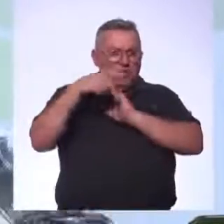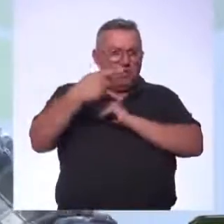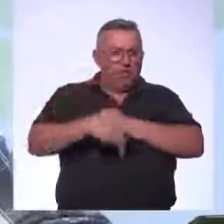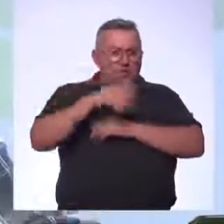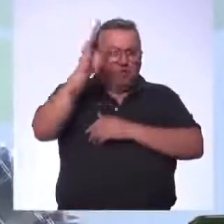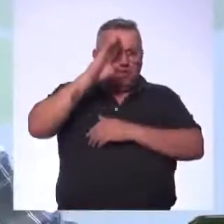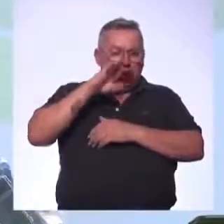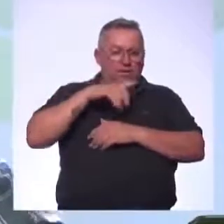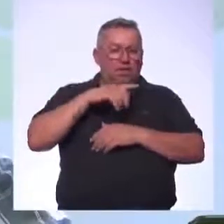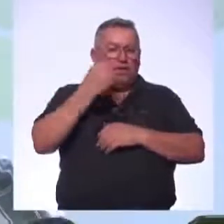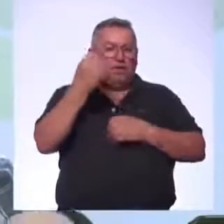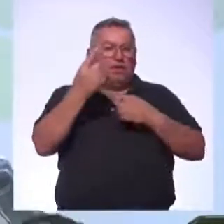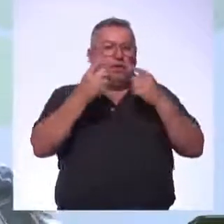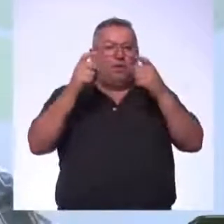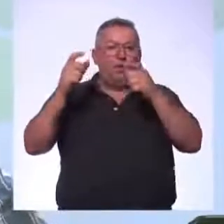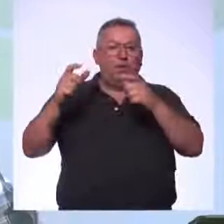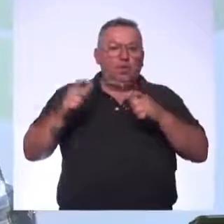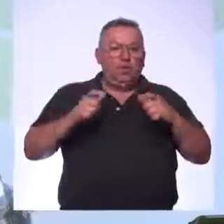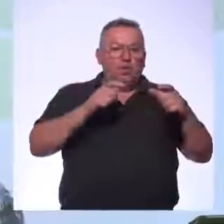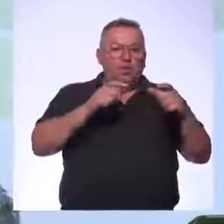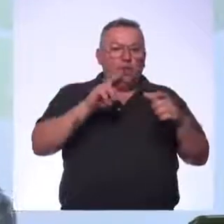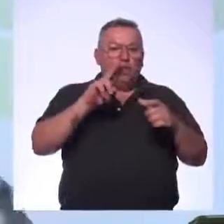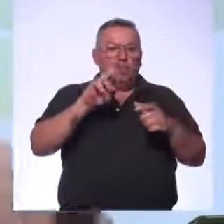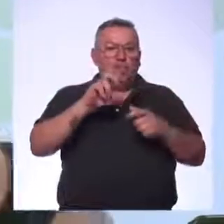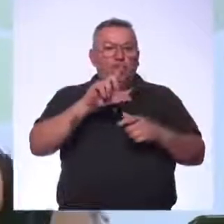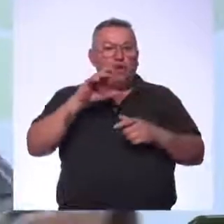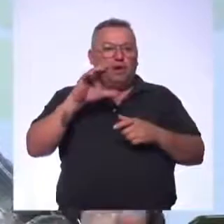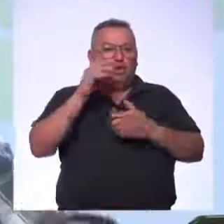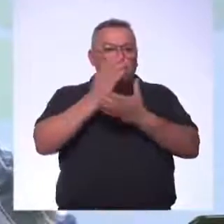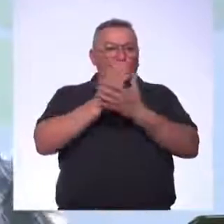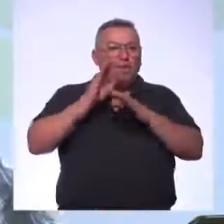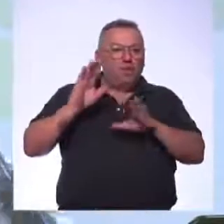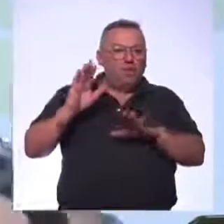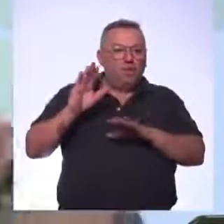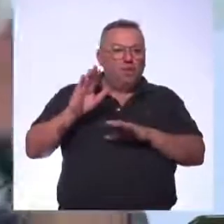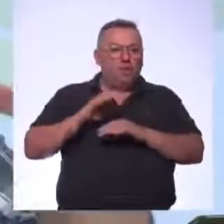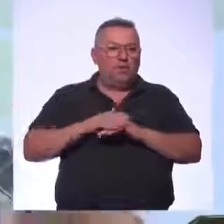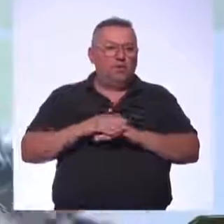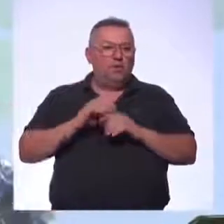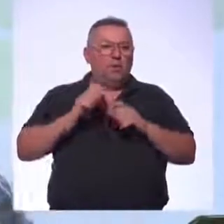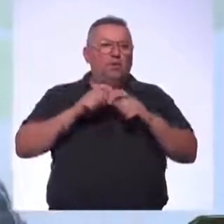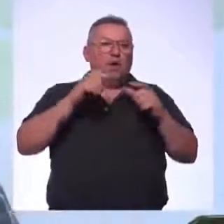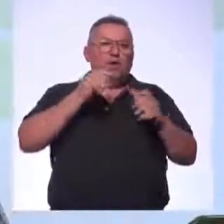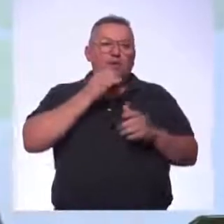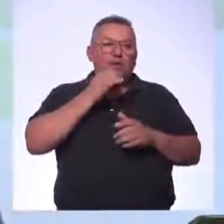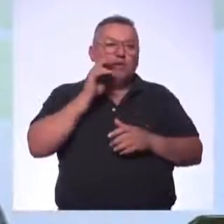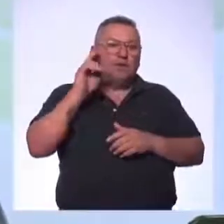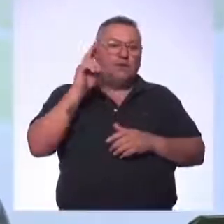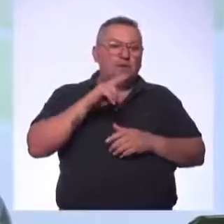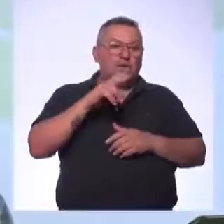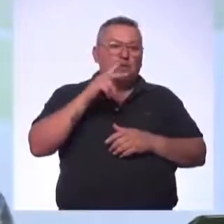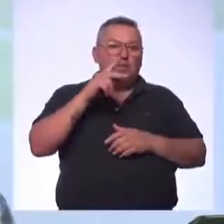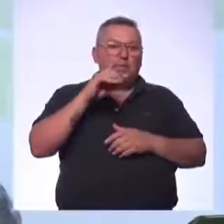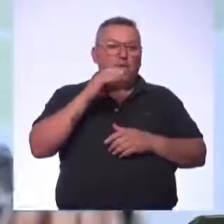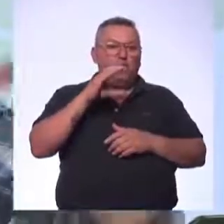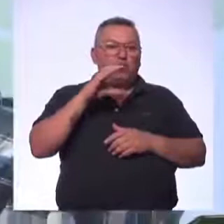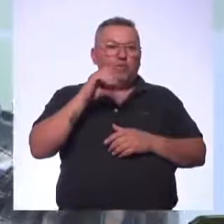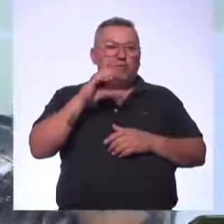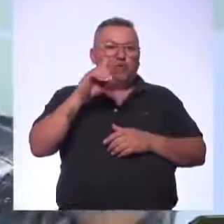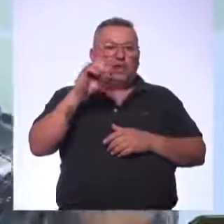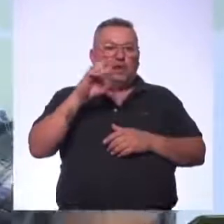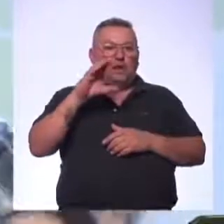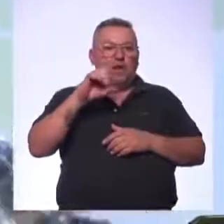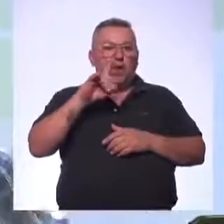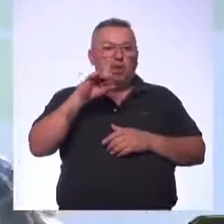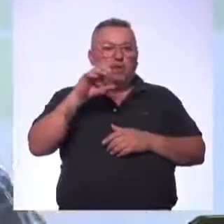nós temos algumas regiões, né, de vulcões extintos. Né? O caso aí, claro, o maior exemplo que eu sempre dou é de Poços de Caldas. Né? Só